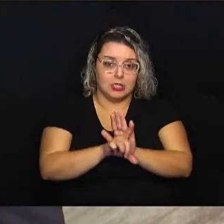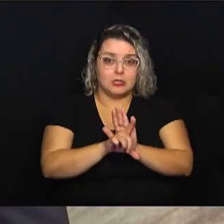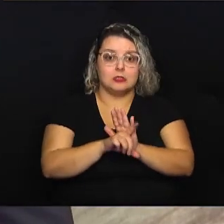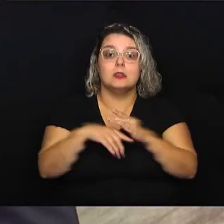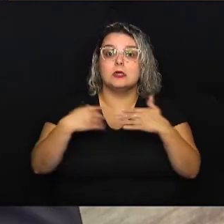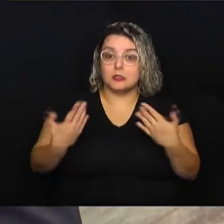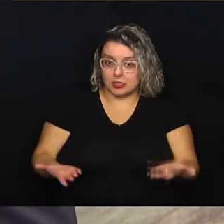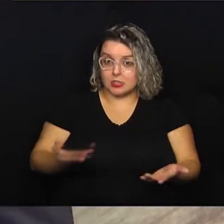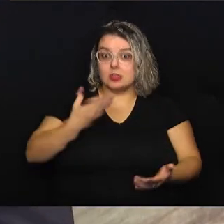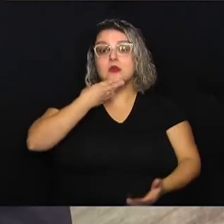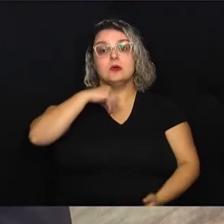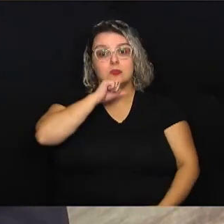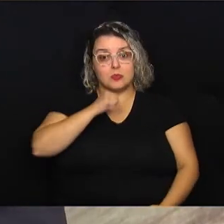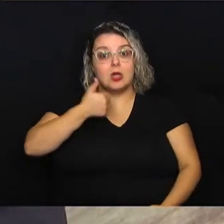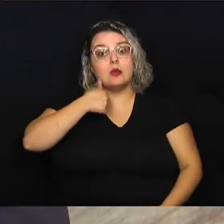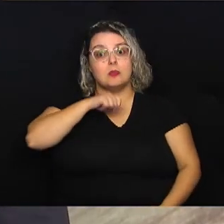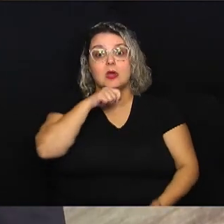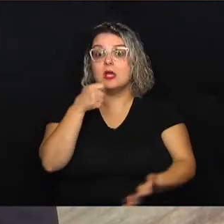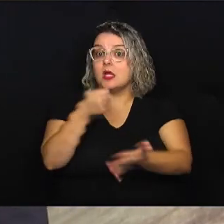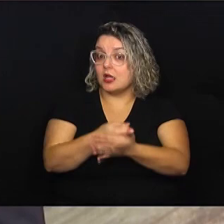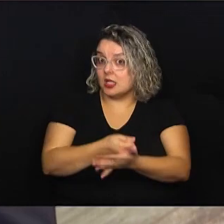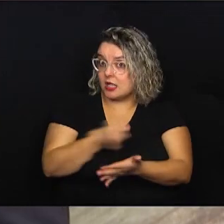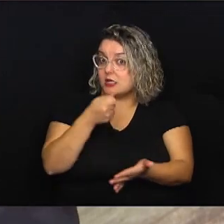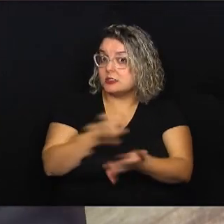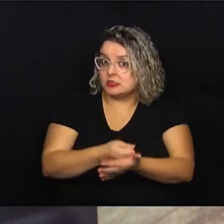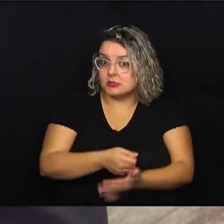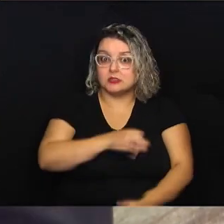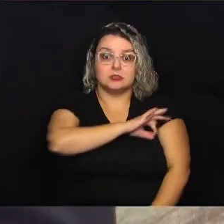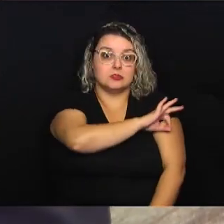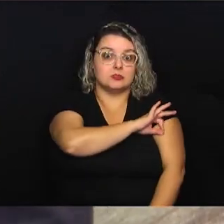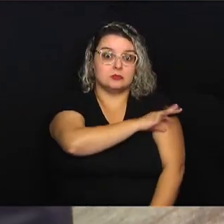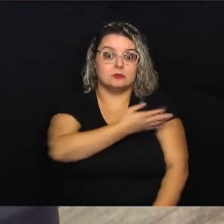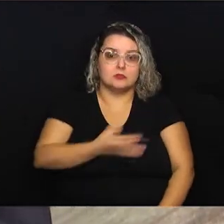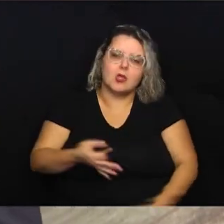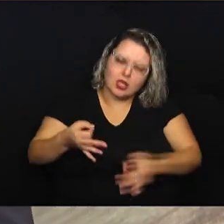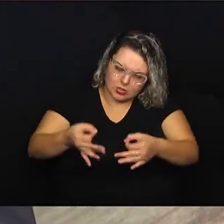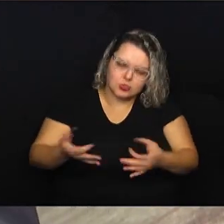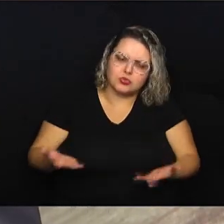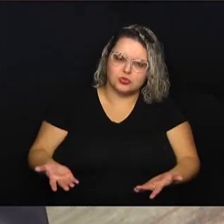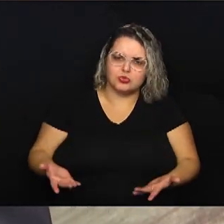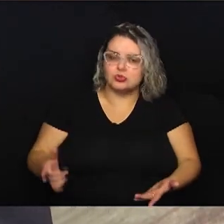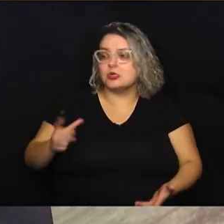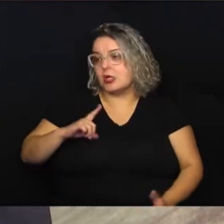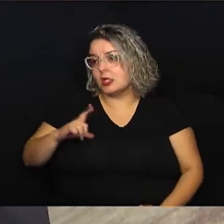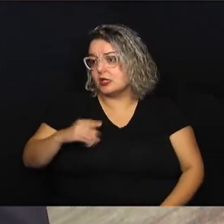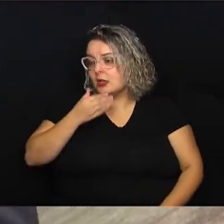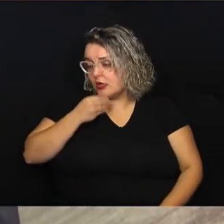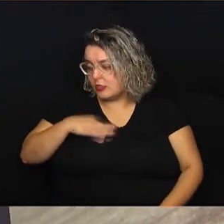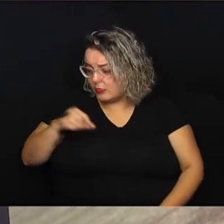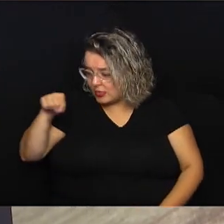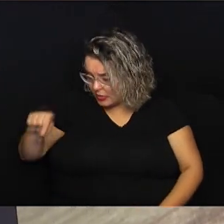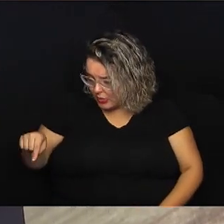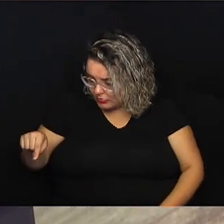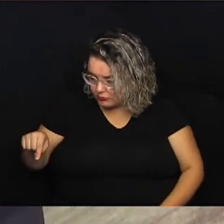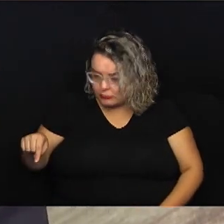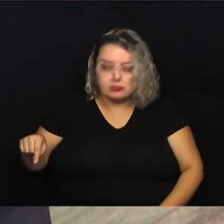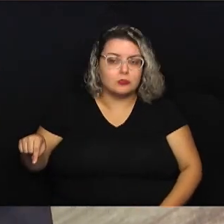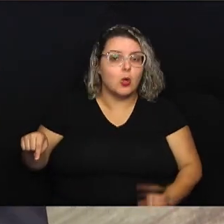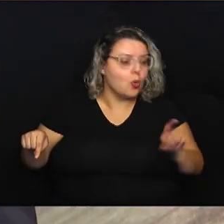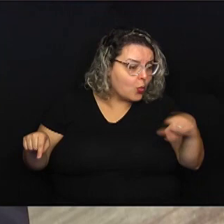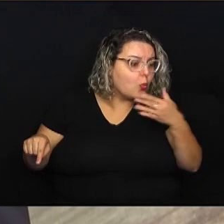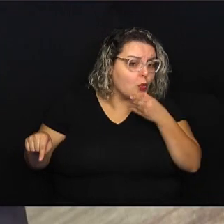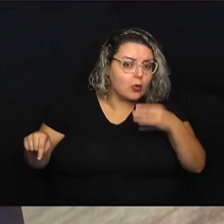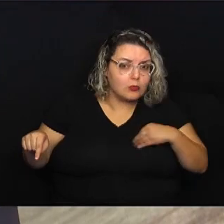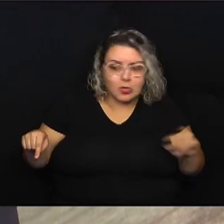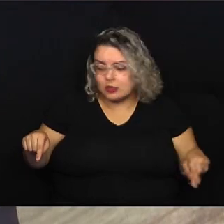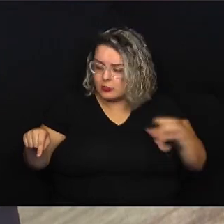pais possam exigir, né, da prefeitura, porque nada mais justo, né? Você já tem um filho numa escola, nada mais justo que o seu irmão estude